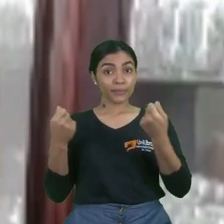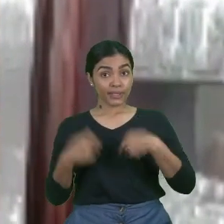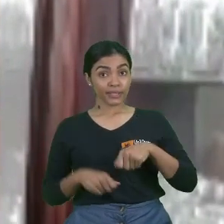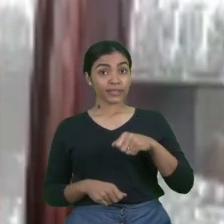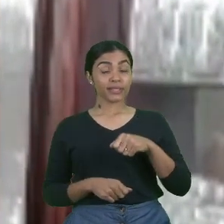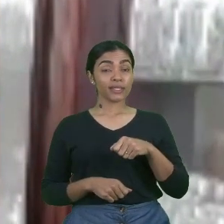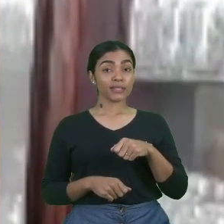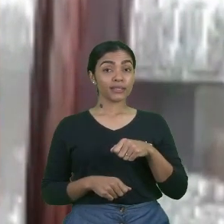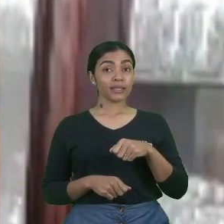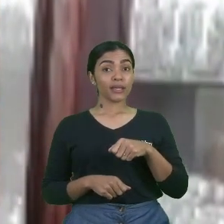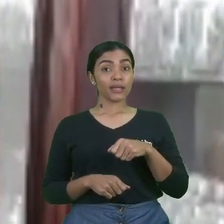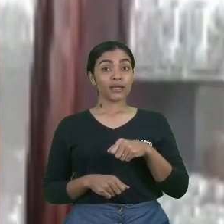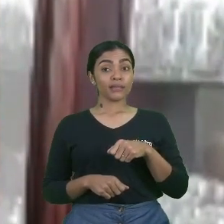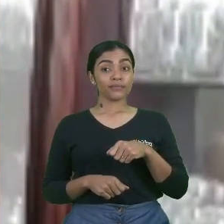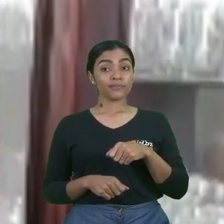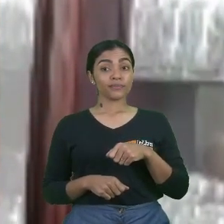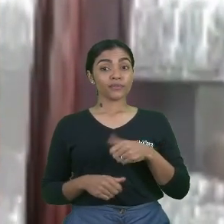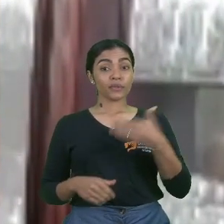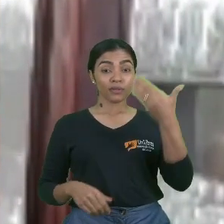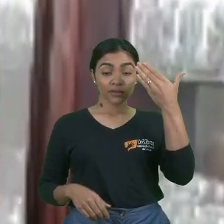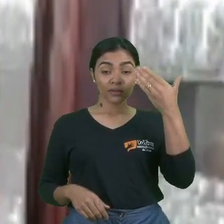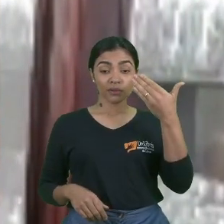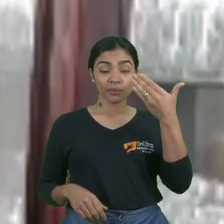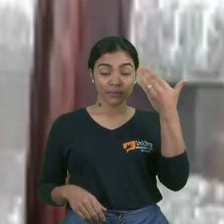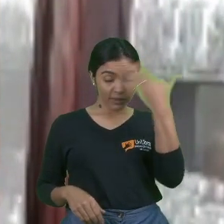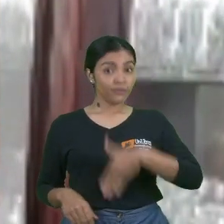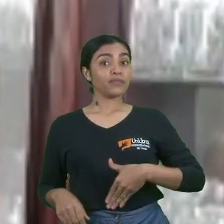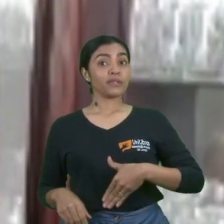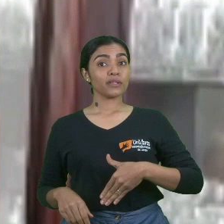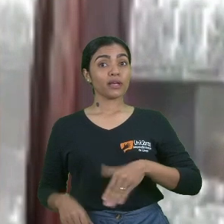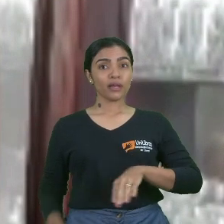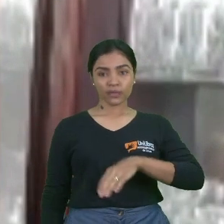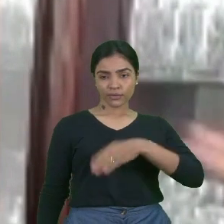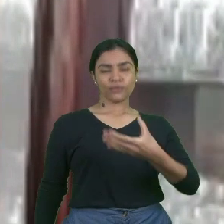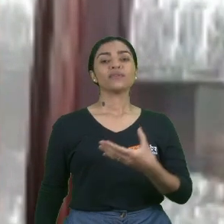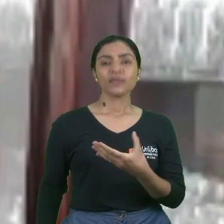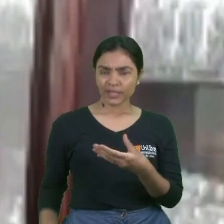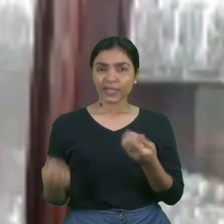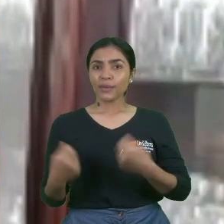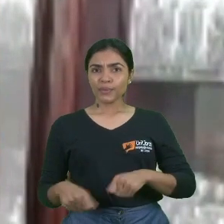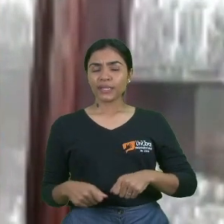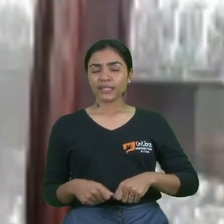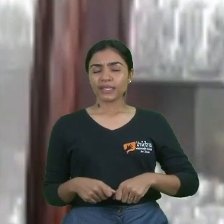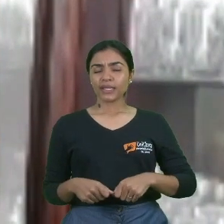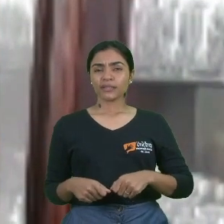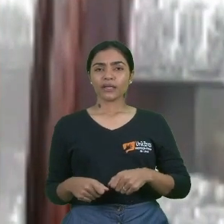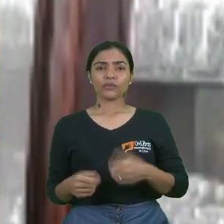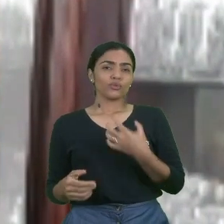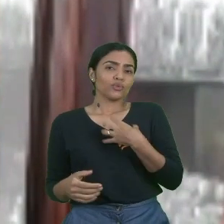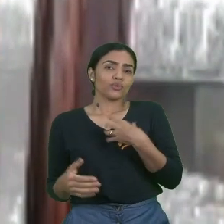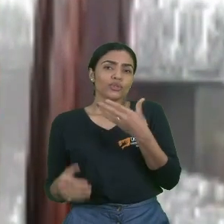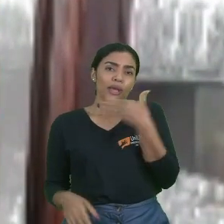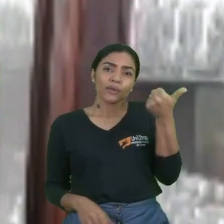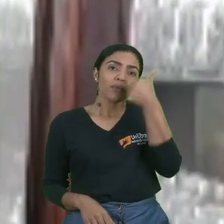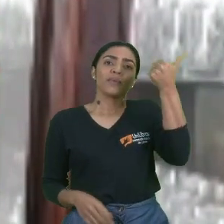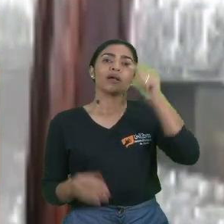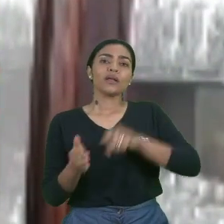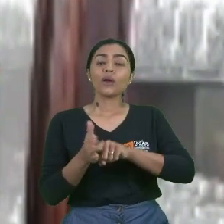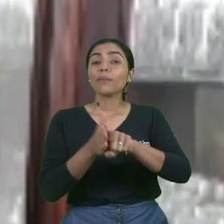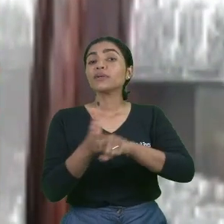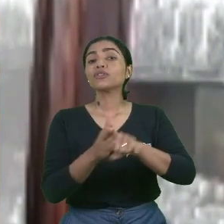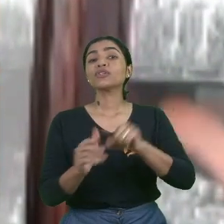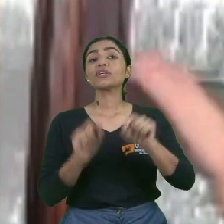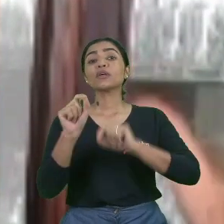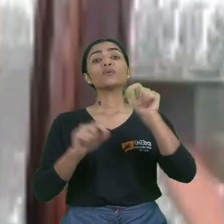precisa estar enfrentar o coragem que o recurso jeito possível a pesquisa sobre o que a gente